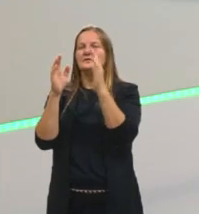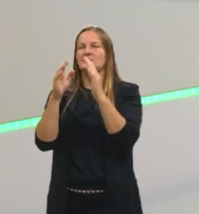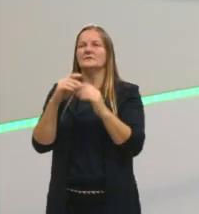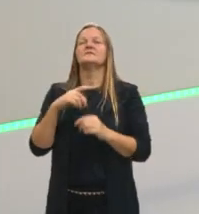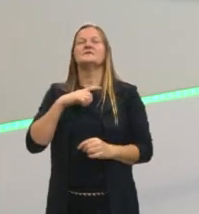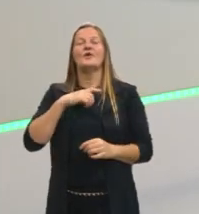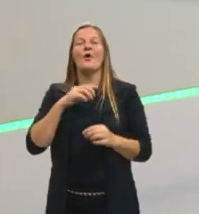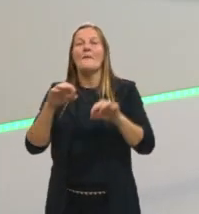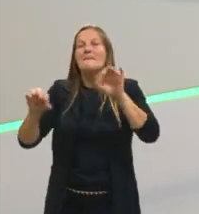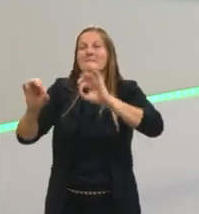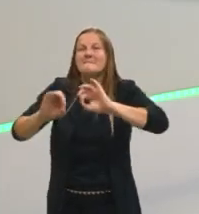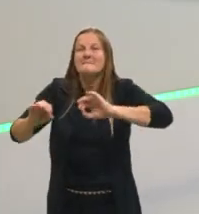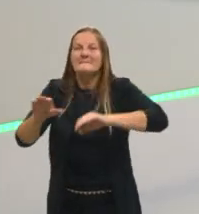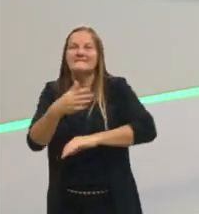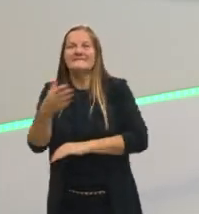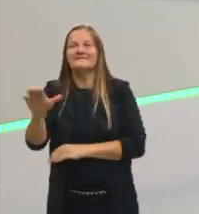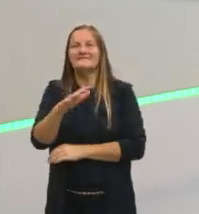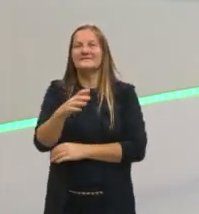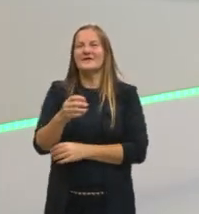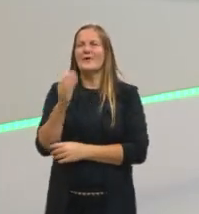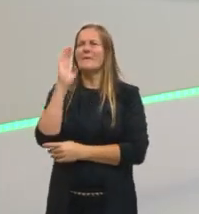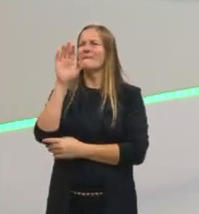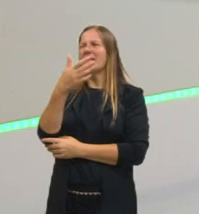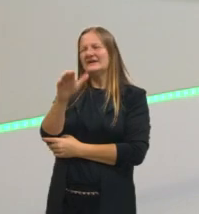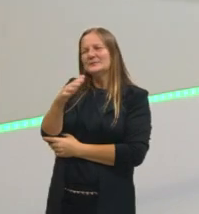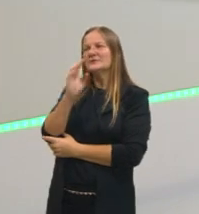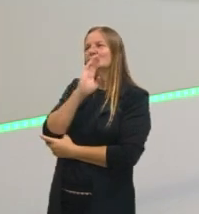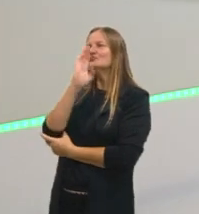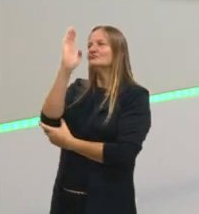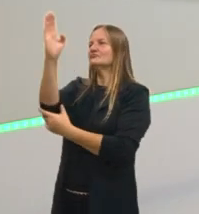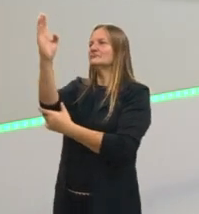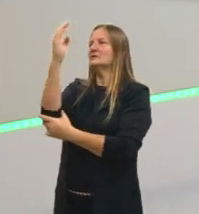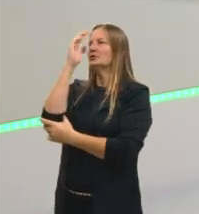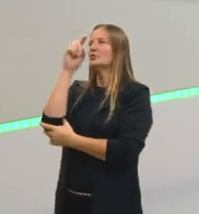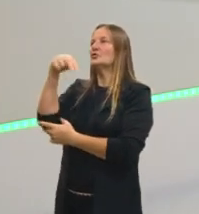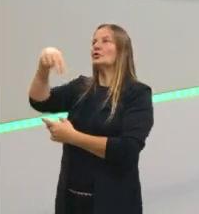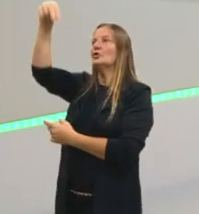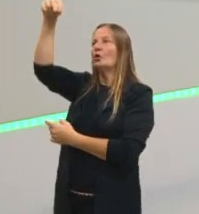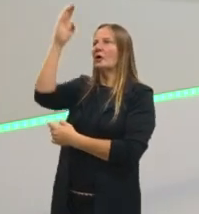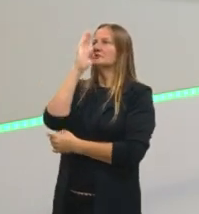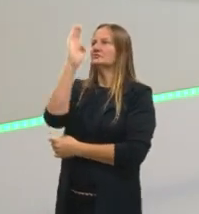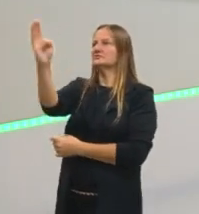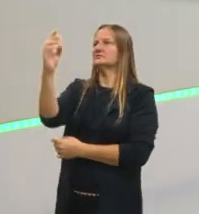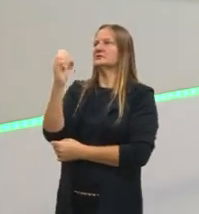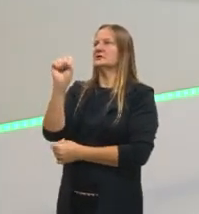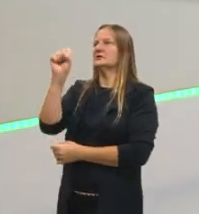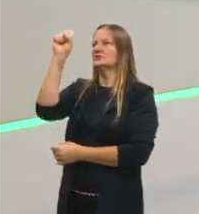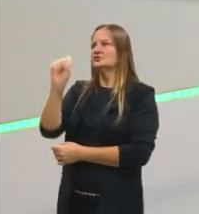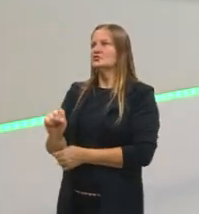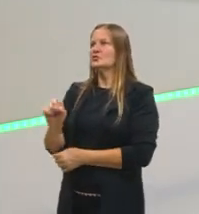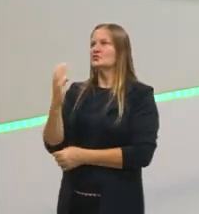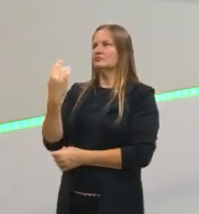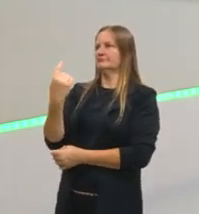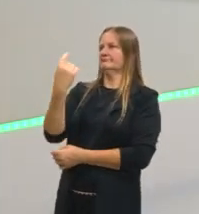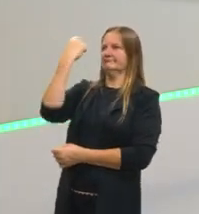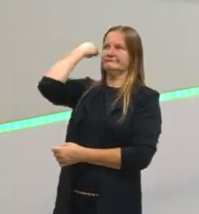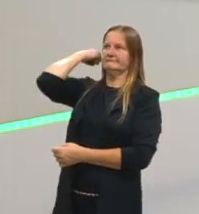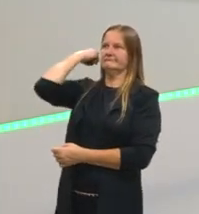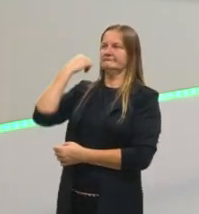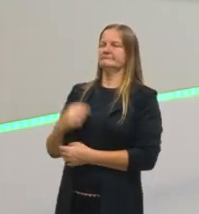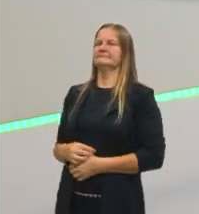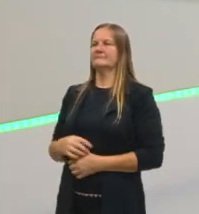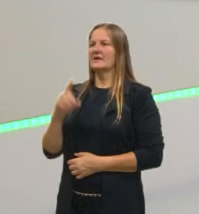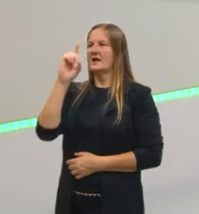gente só tá dando rumo tá meninos e meninas só mostra o rumo à eu estou na cidade x e preciso ir para cidade de y e ela fica